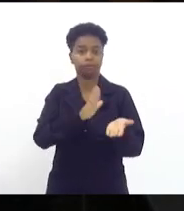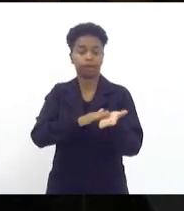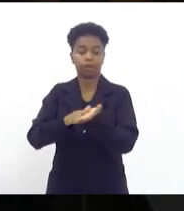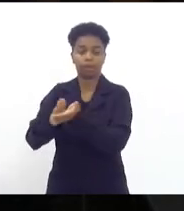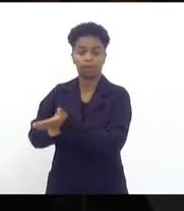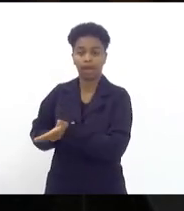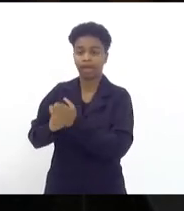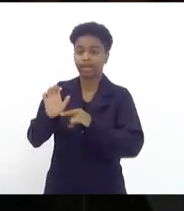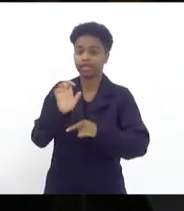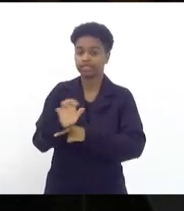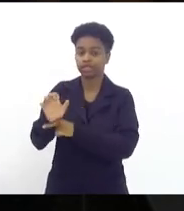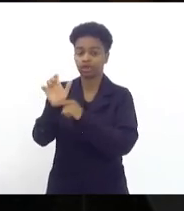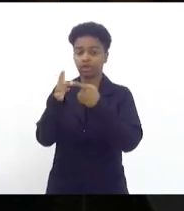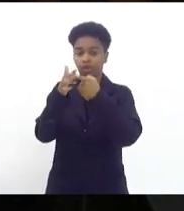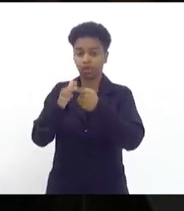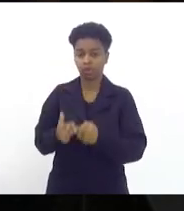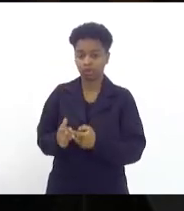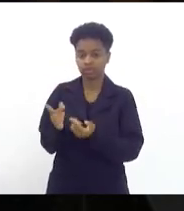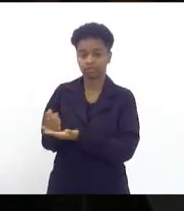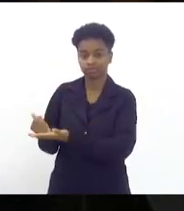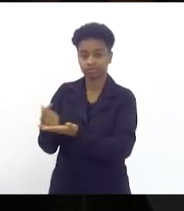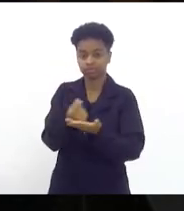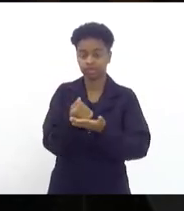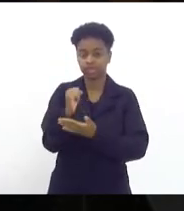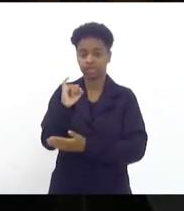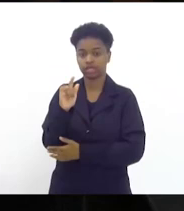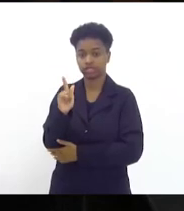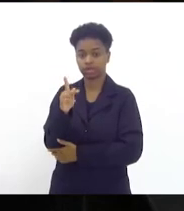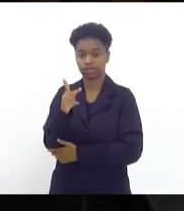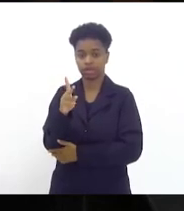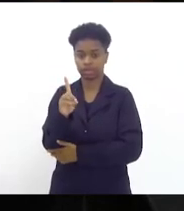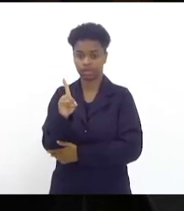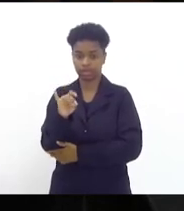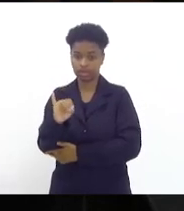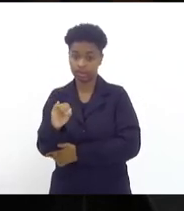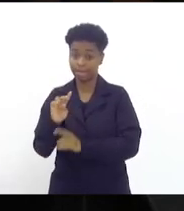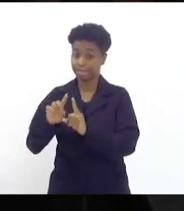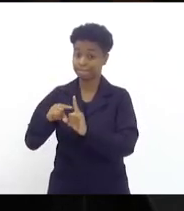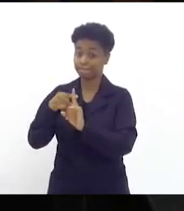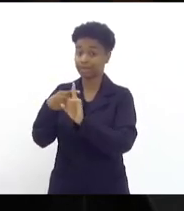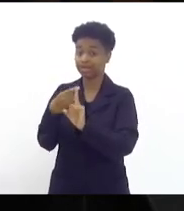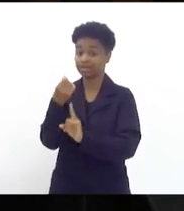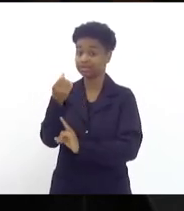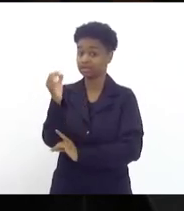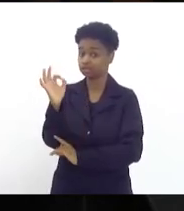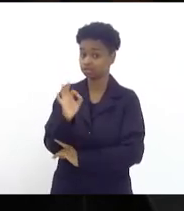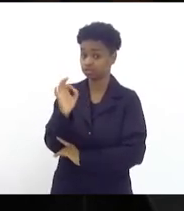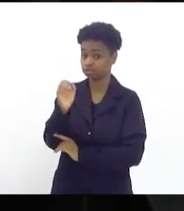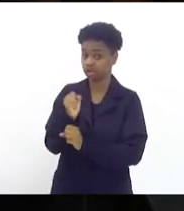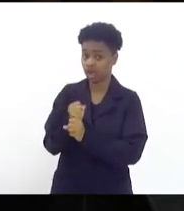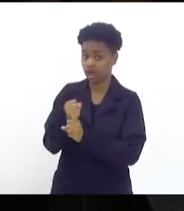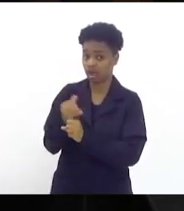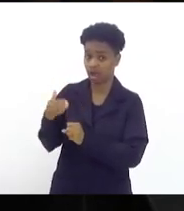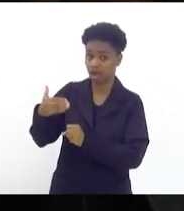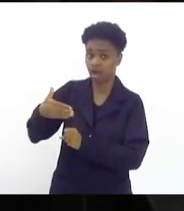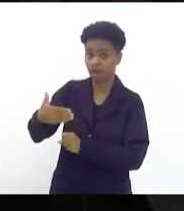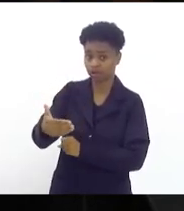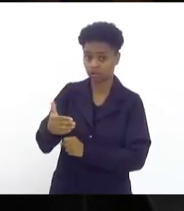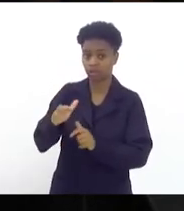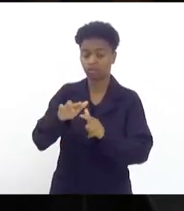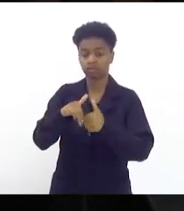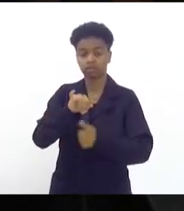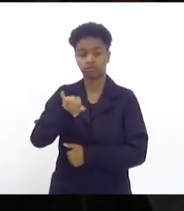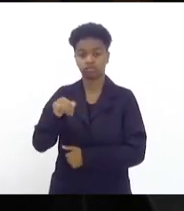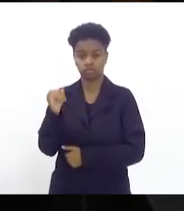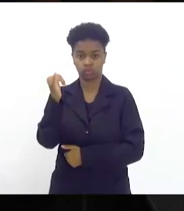a correção monetária pelo igp-di mas 6% ao ano de juros reais